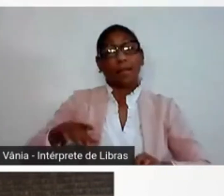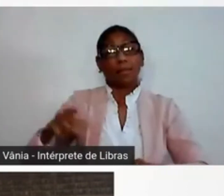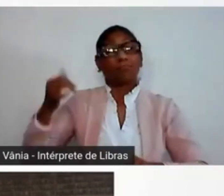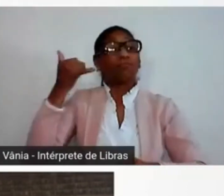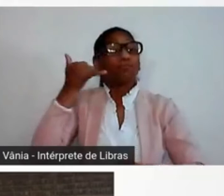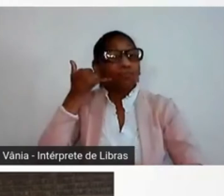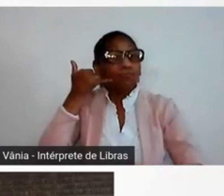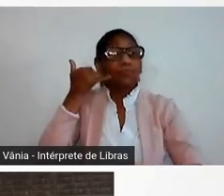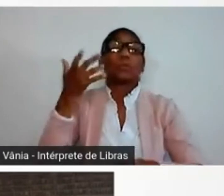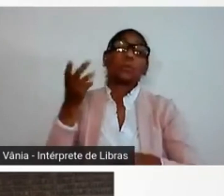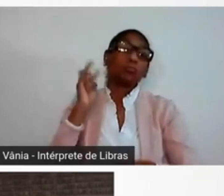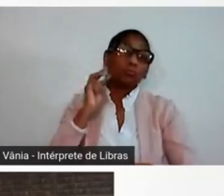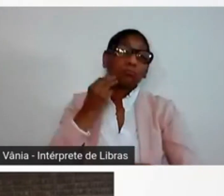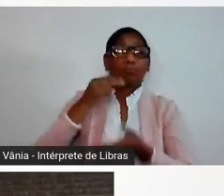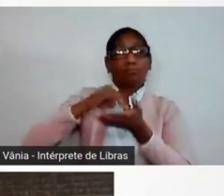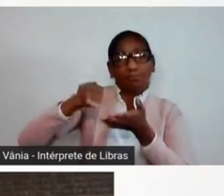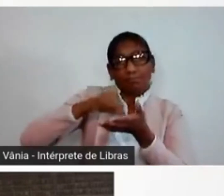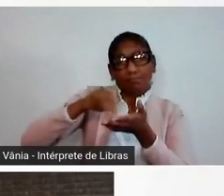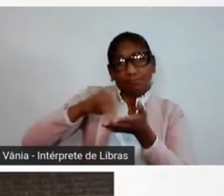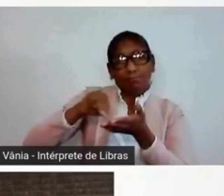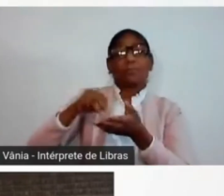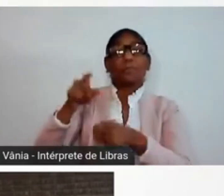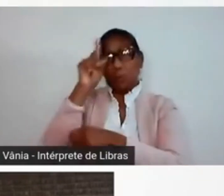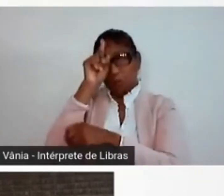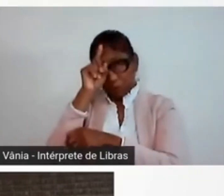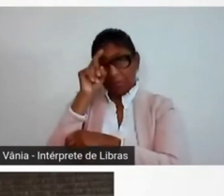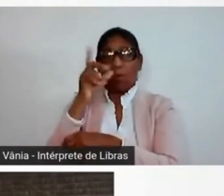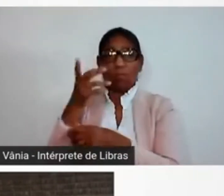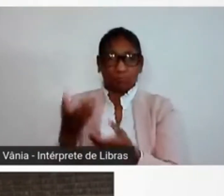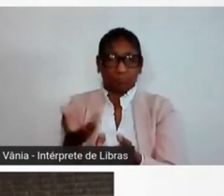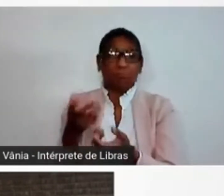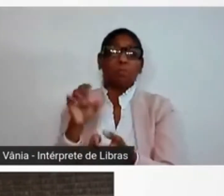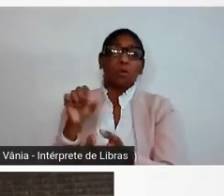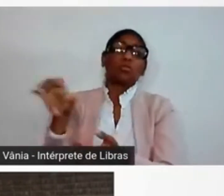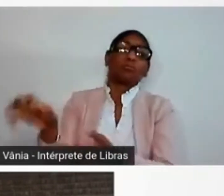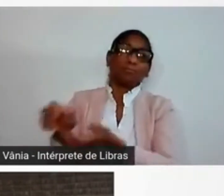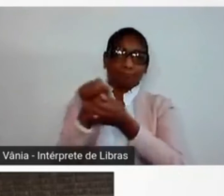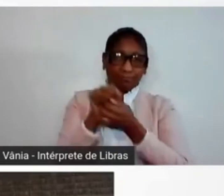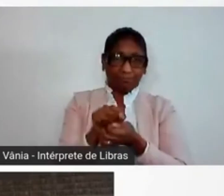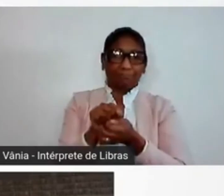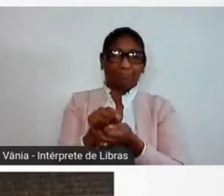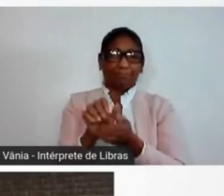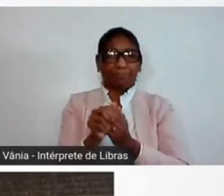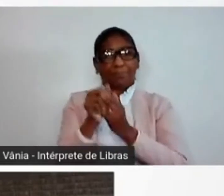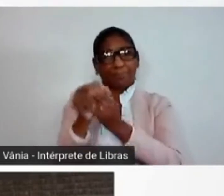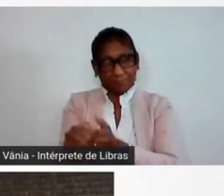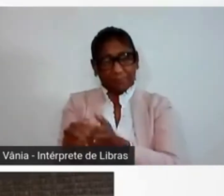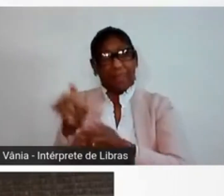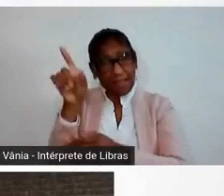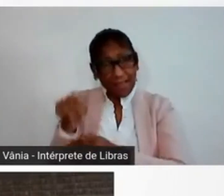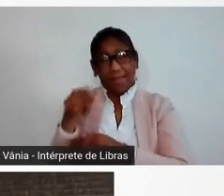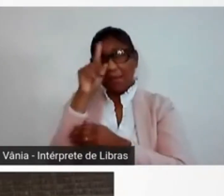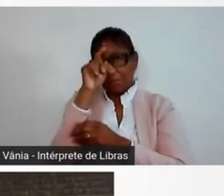dos intensivistas dos hospitais mais renomados do país, dos hospitais de